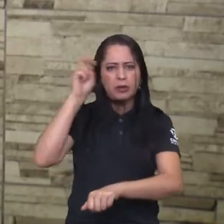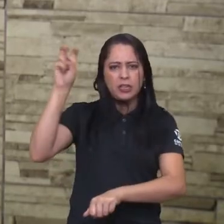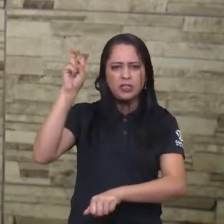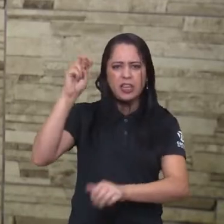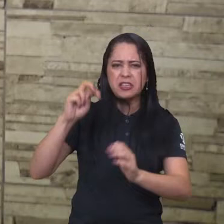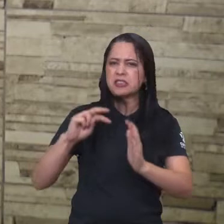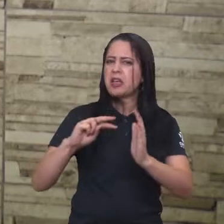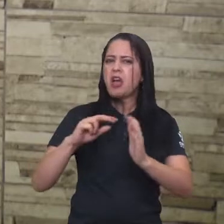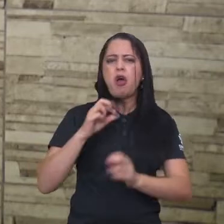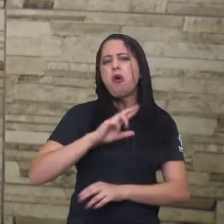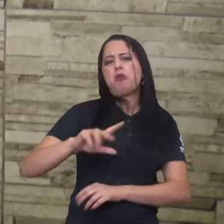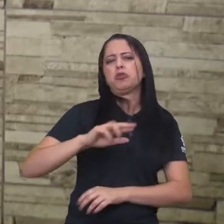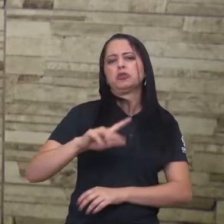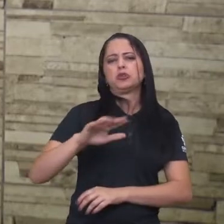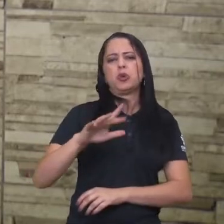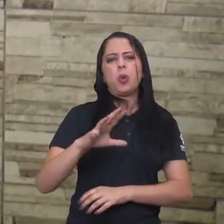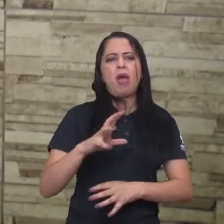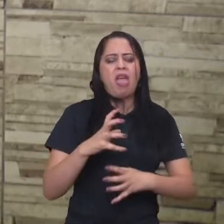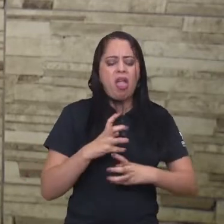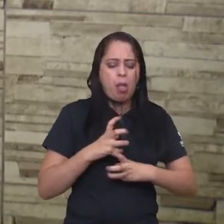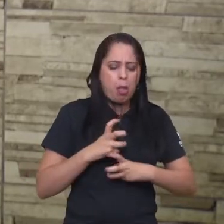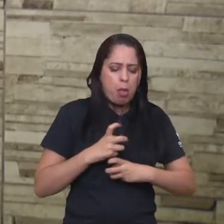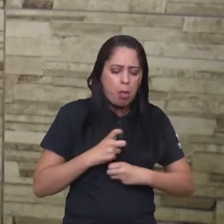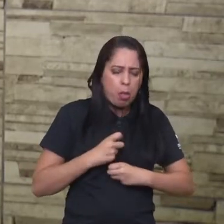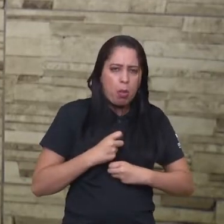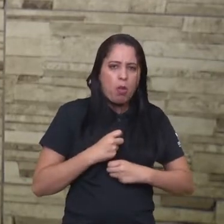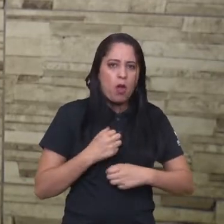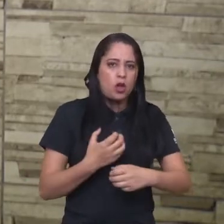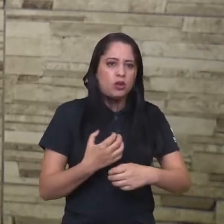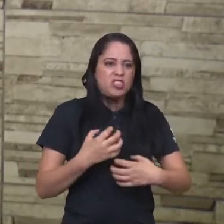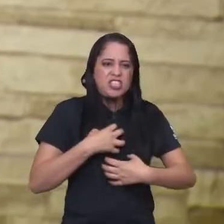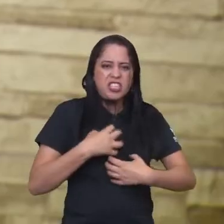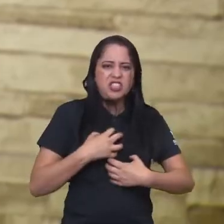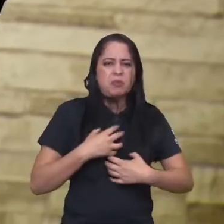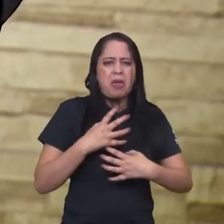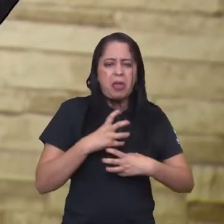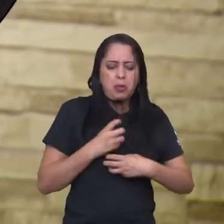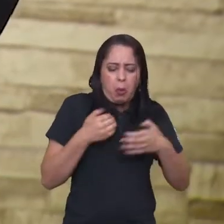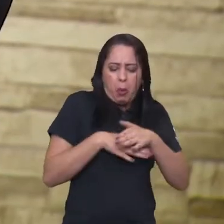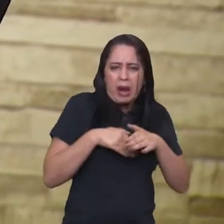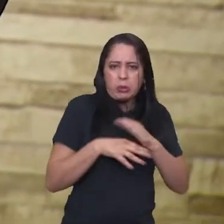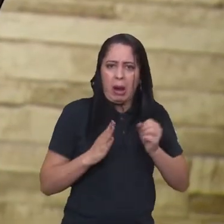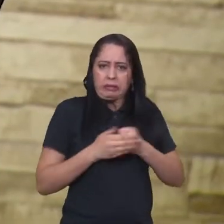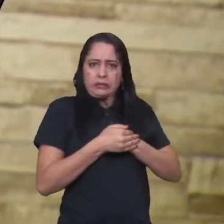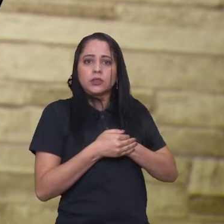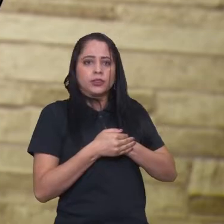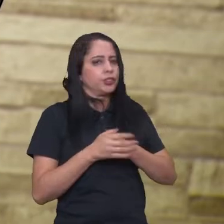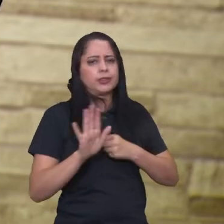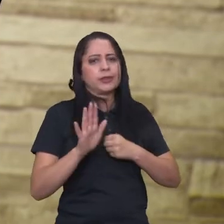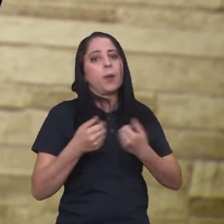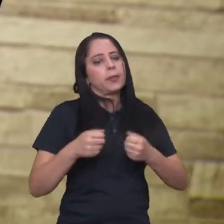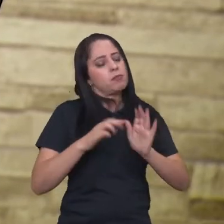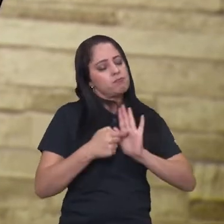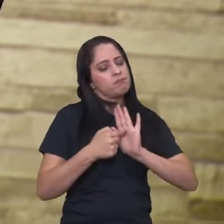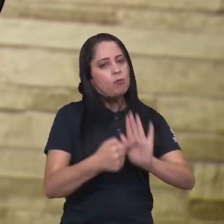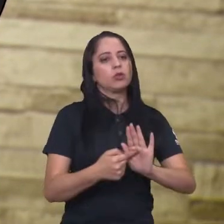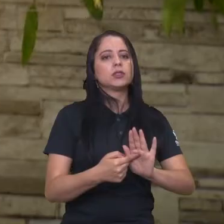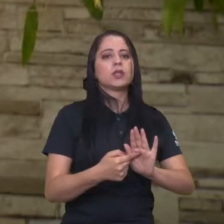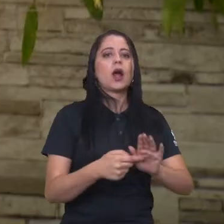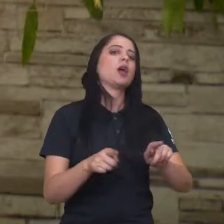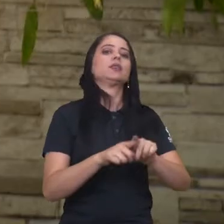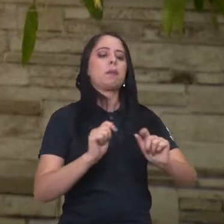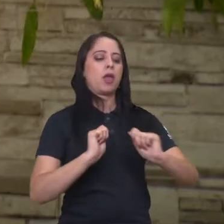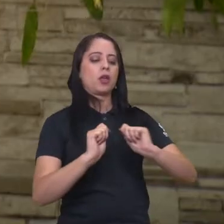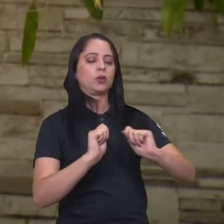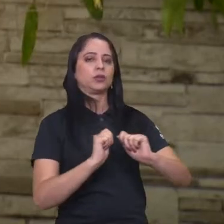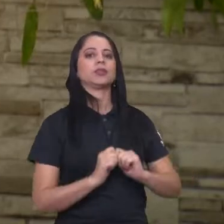o conceito tem mais relação com identificar as emoções mais facilmente. E os benefícios são inúmeros.